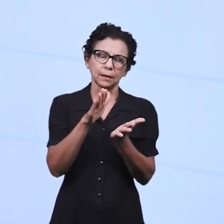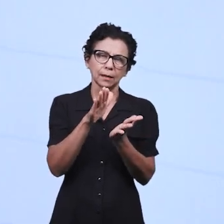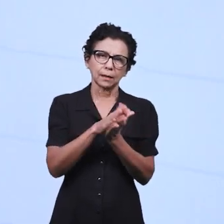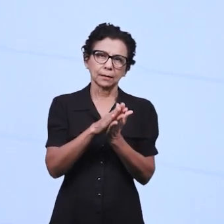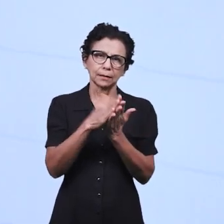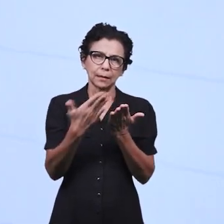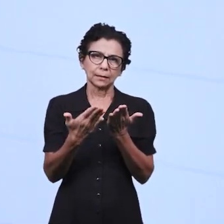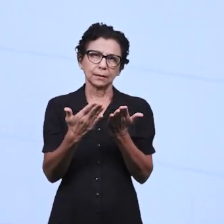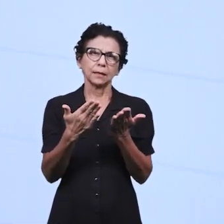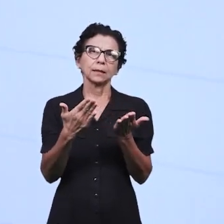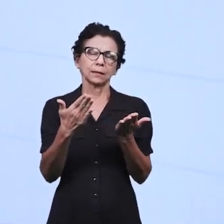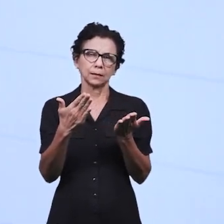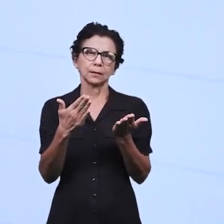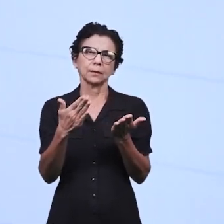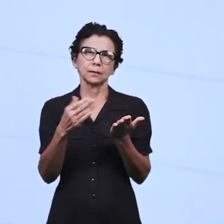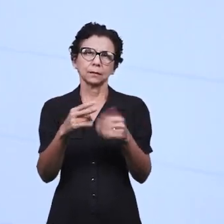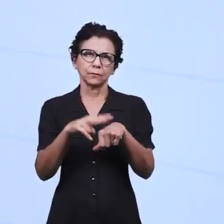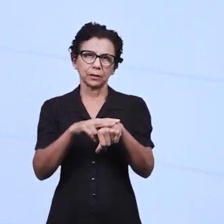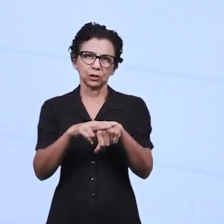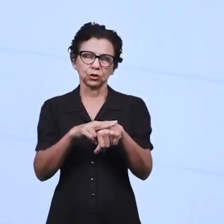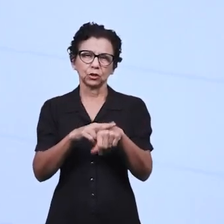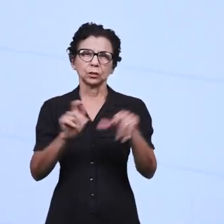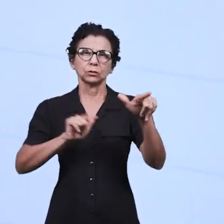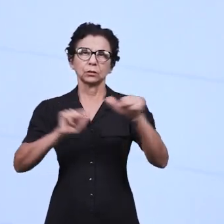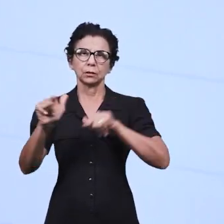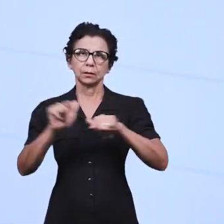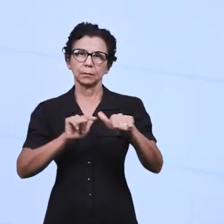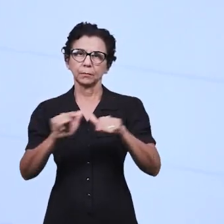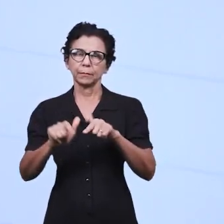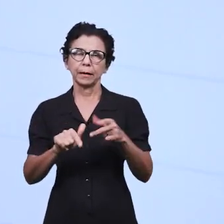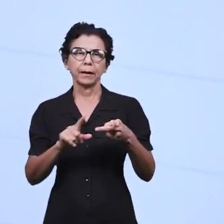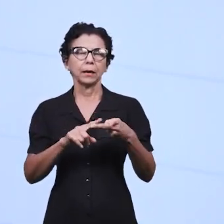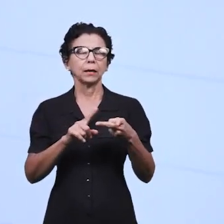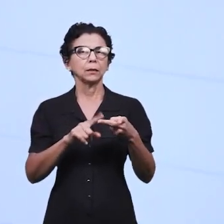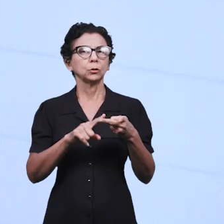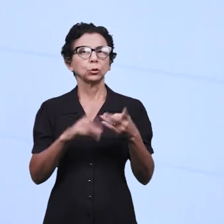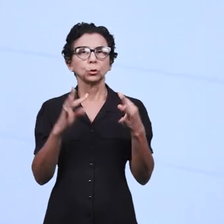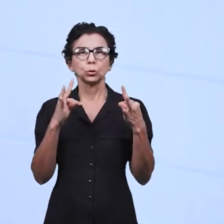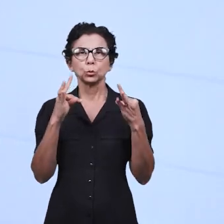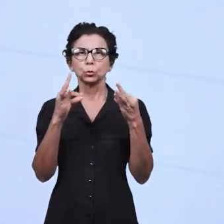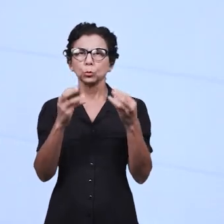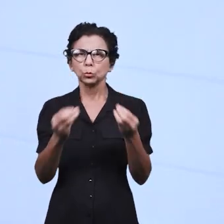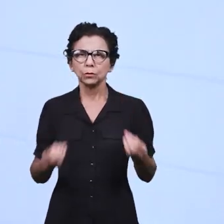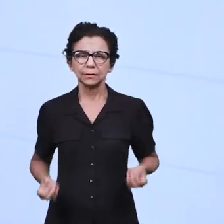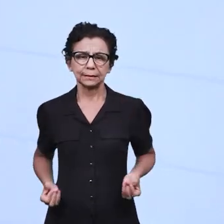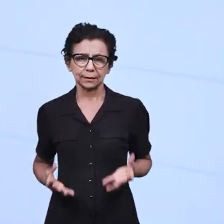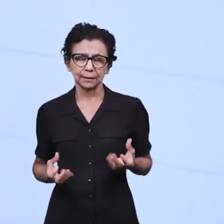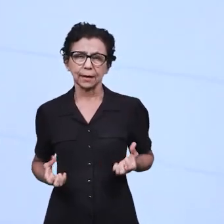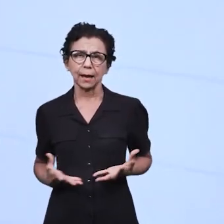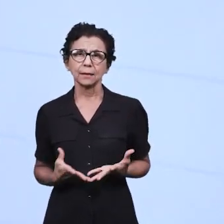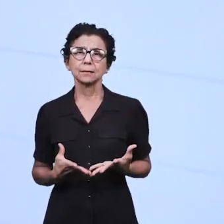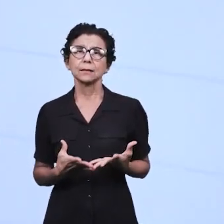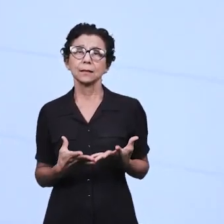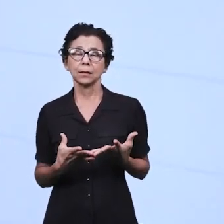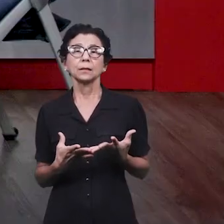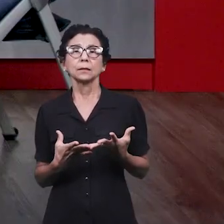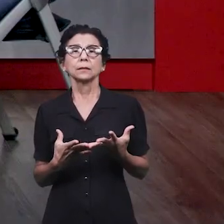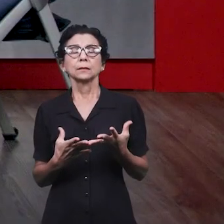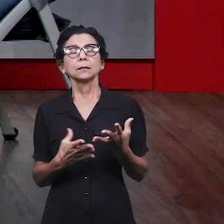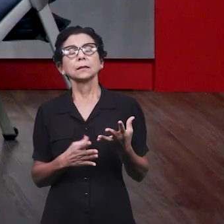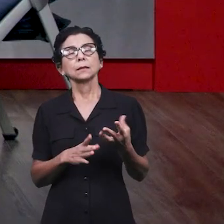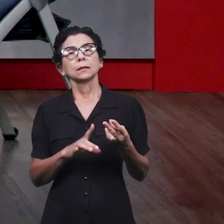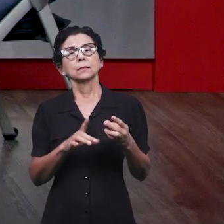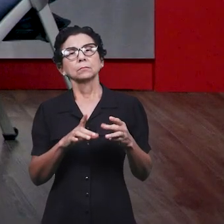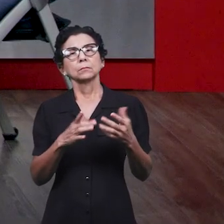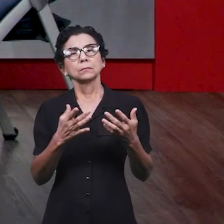estado médico dessa criança, sim. E todas as despesas, e vai ao CRAS e se cadastra no CAD único